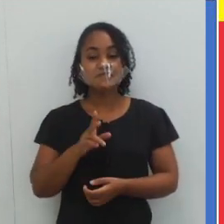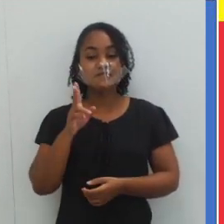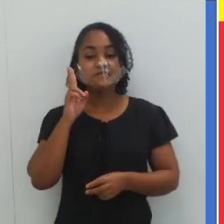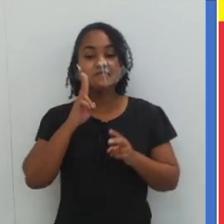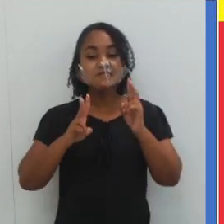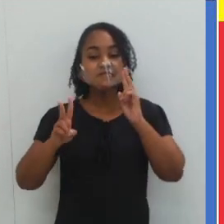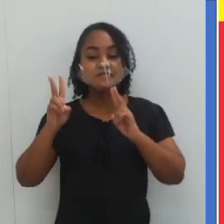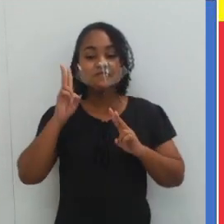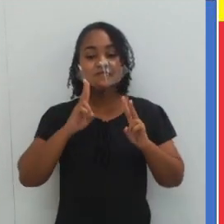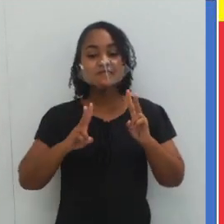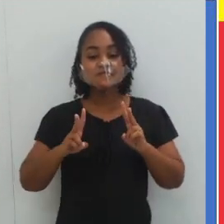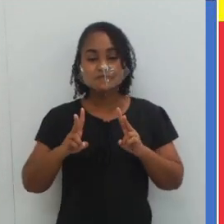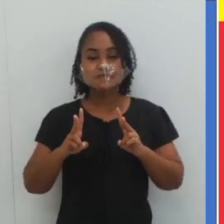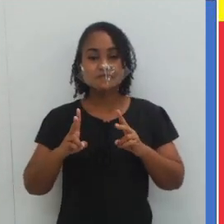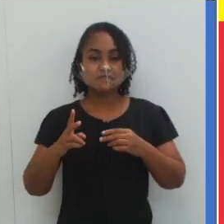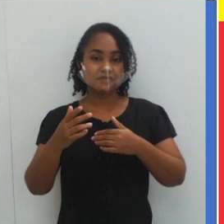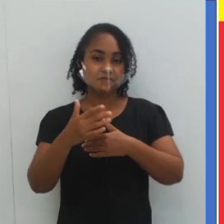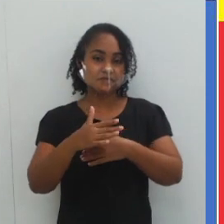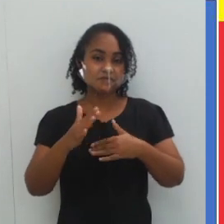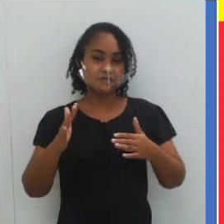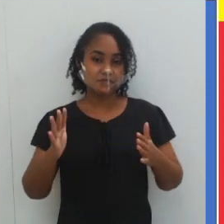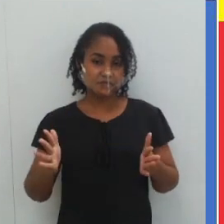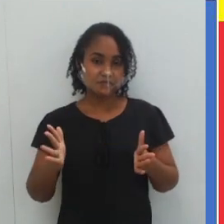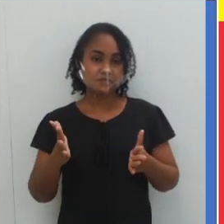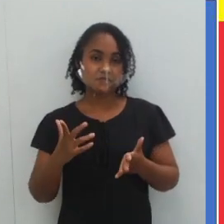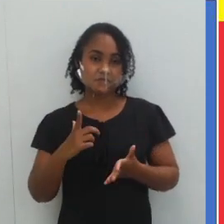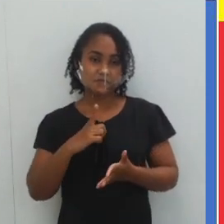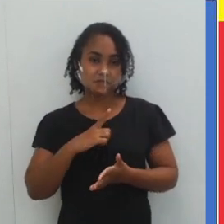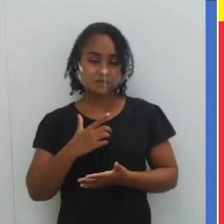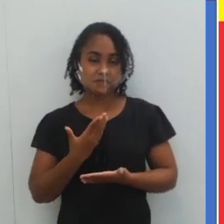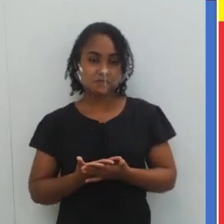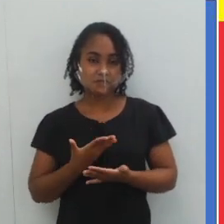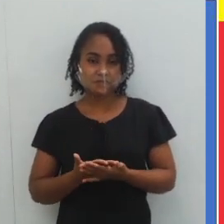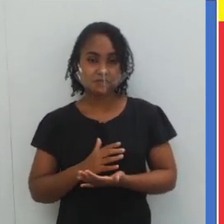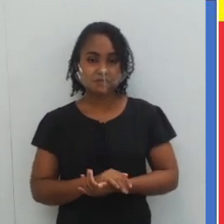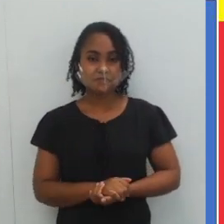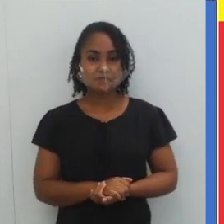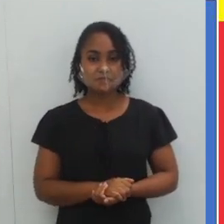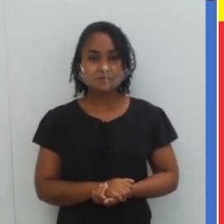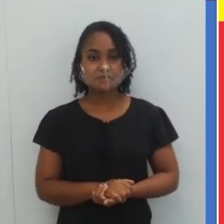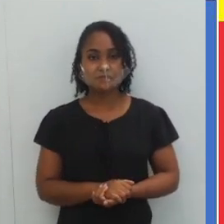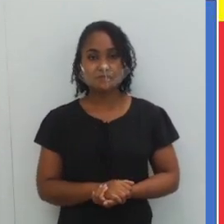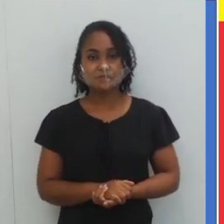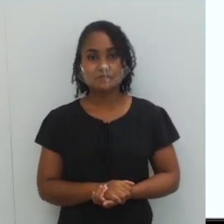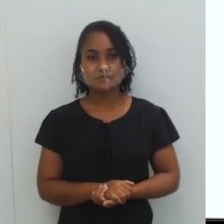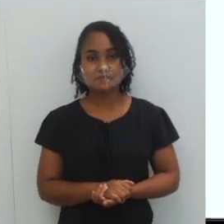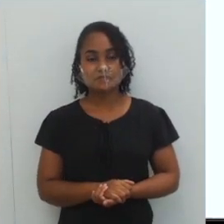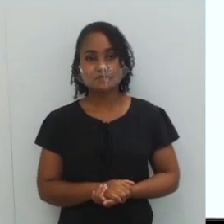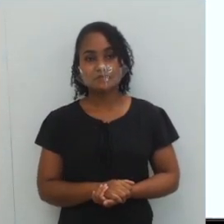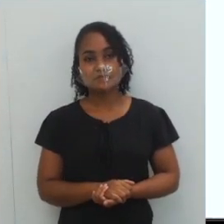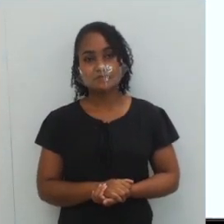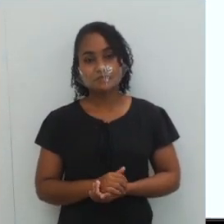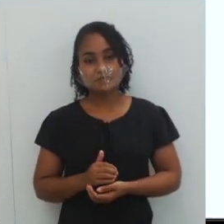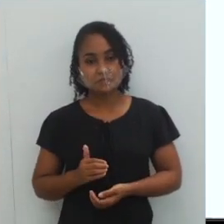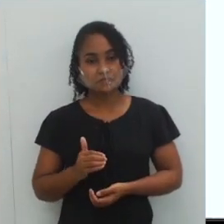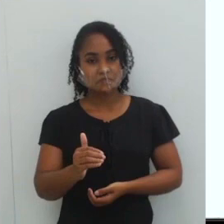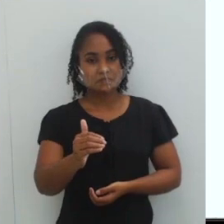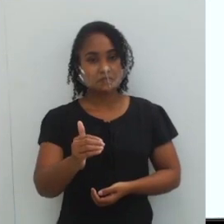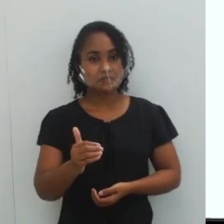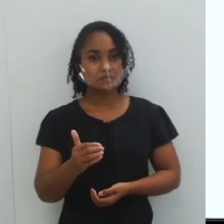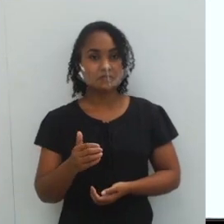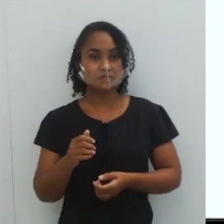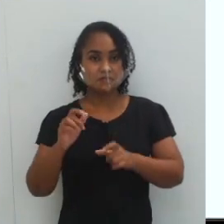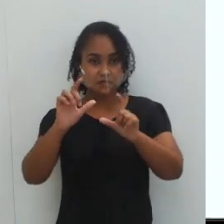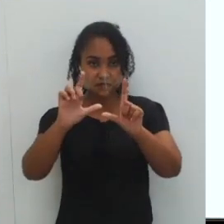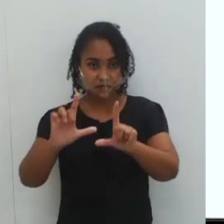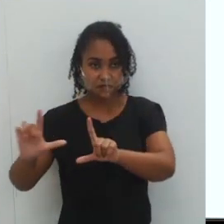were watching my class. Você estava assistindo a minha aula, ok? Então, passando